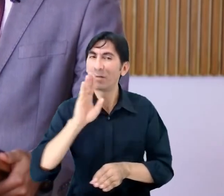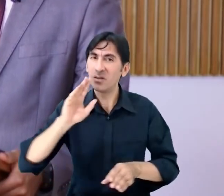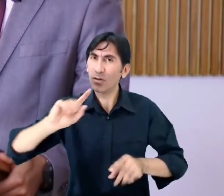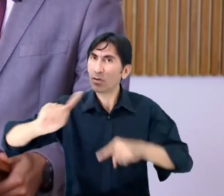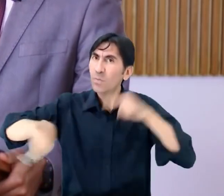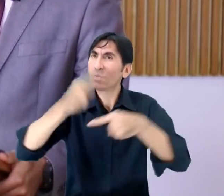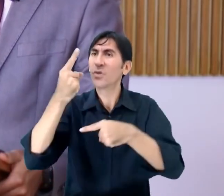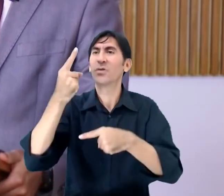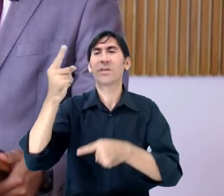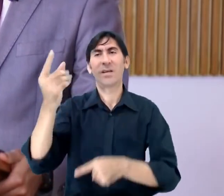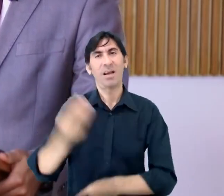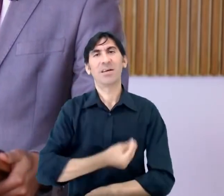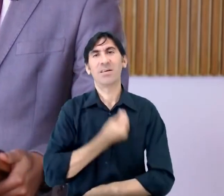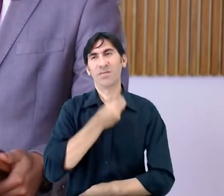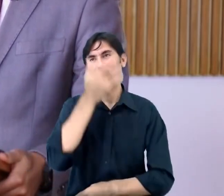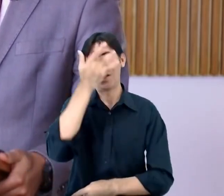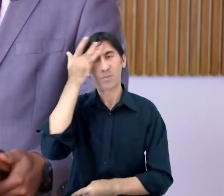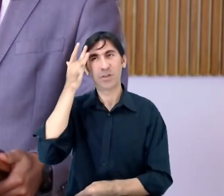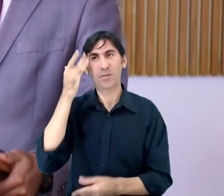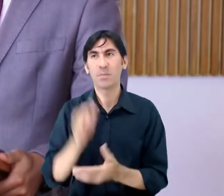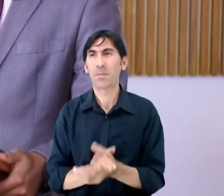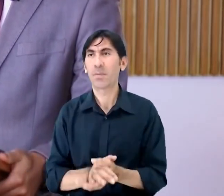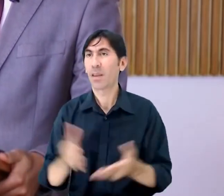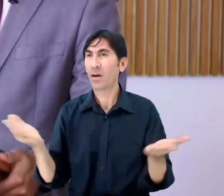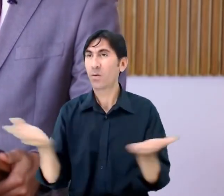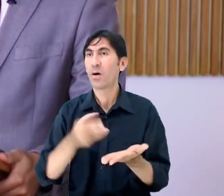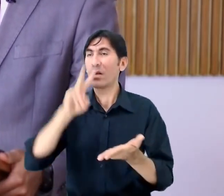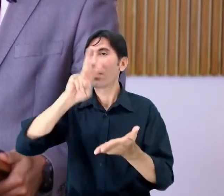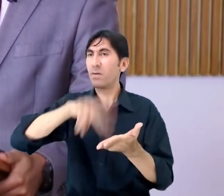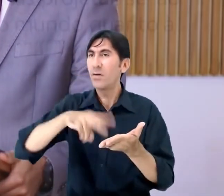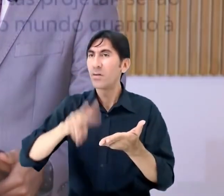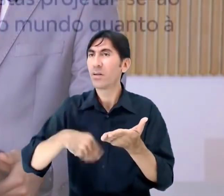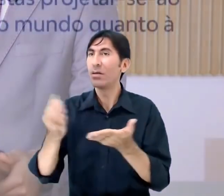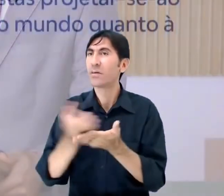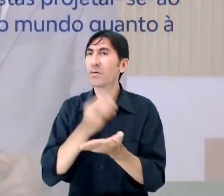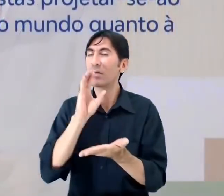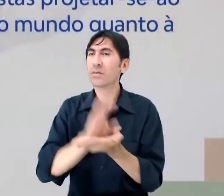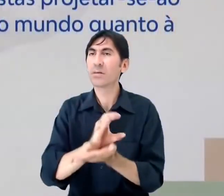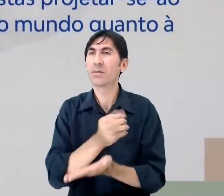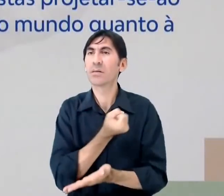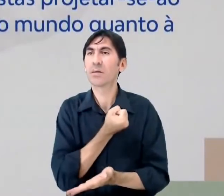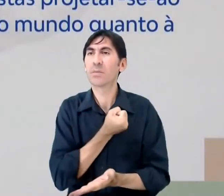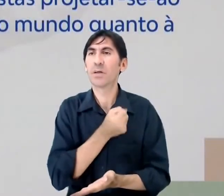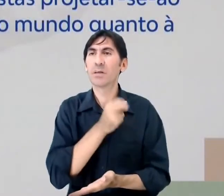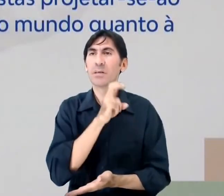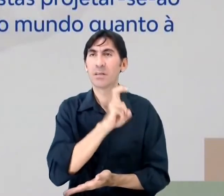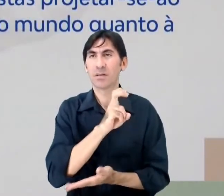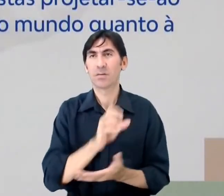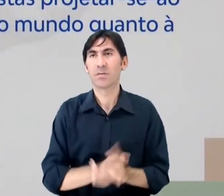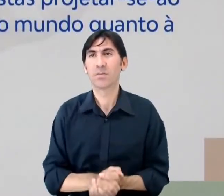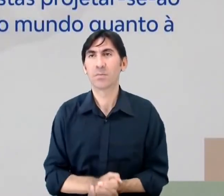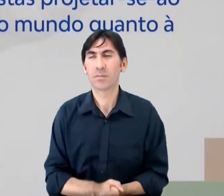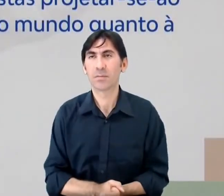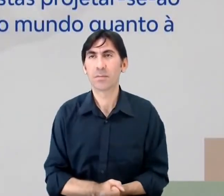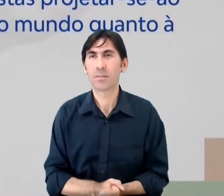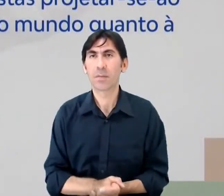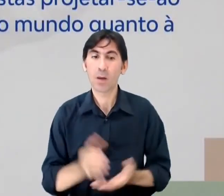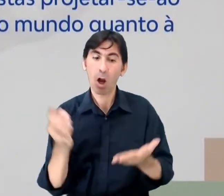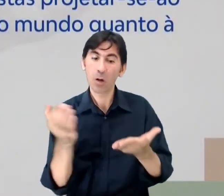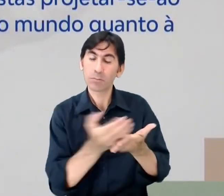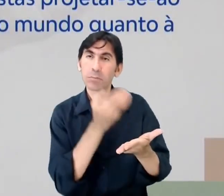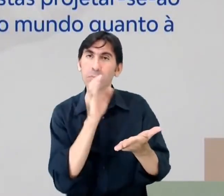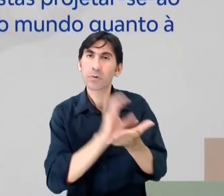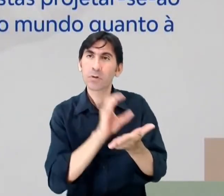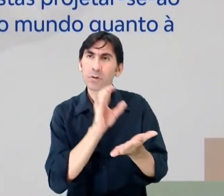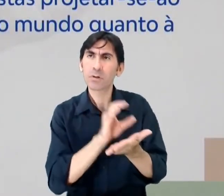com você, no Comportou Evangelista, na página 5. As publicações devem